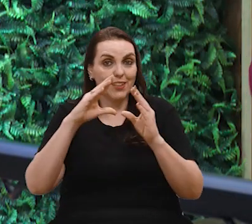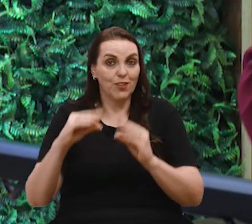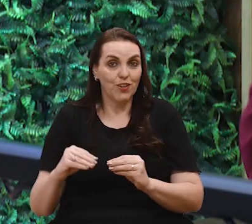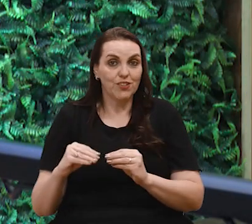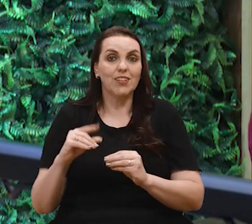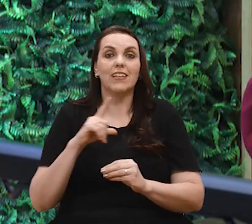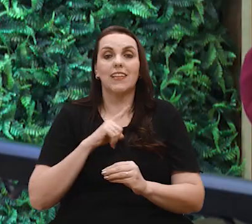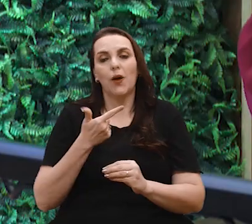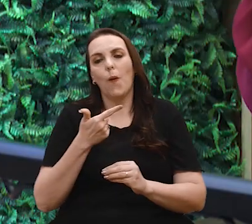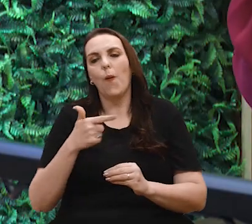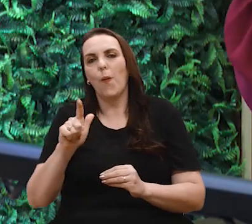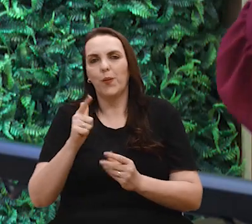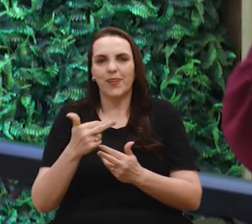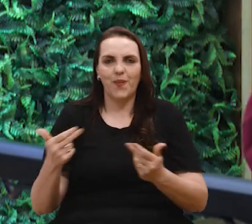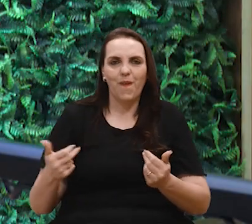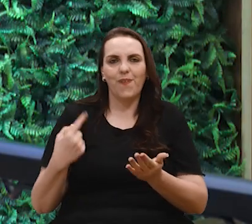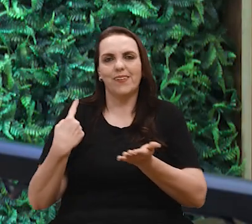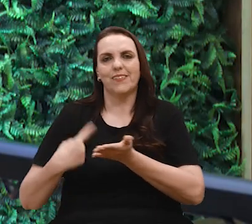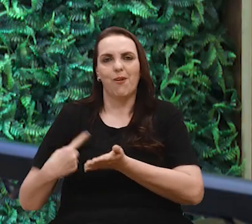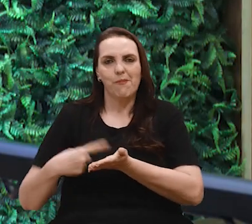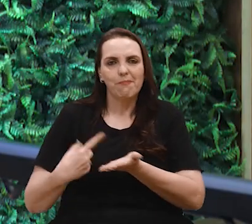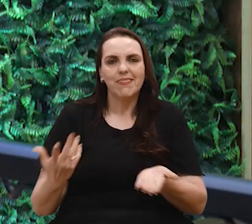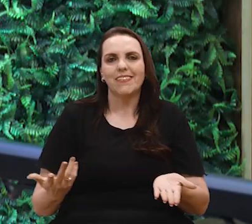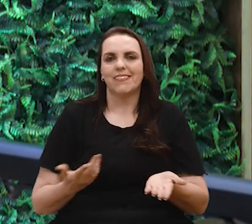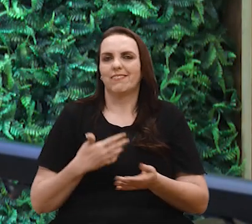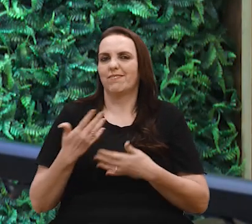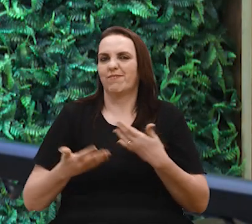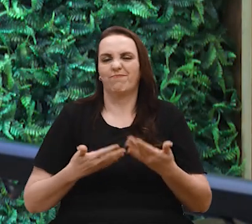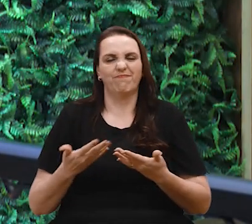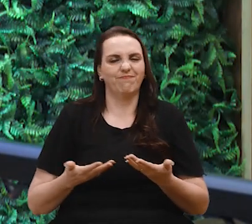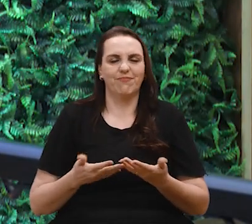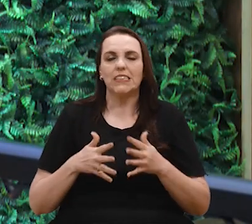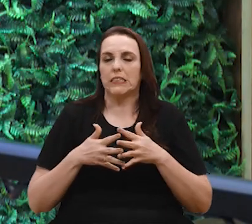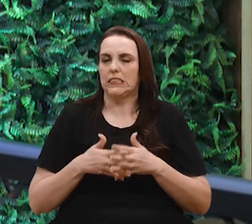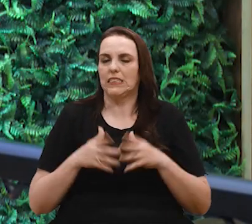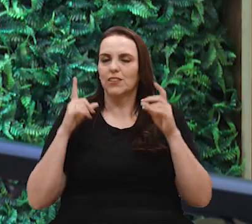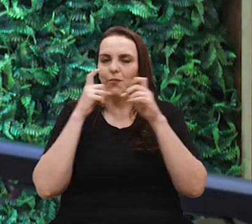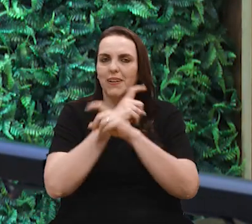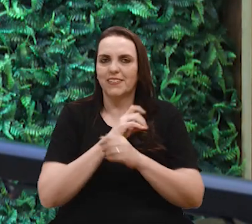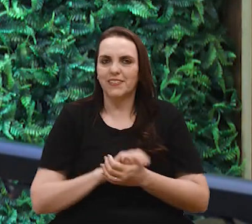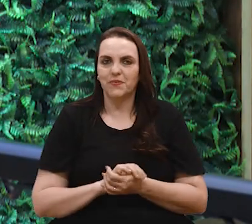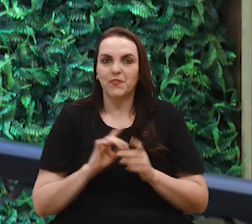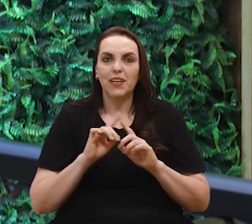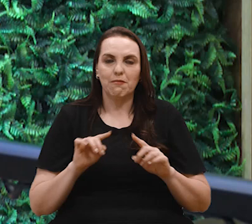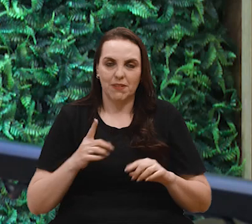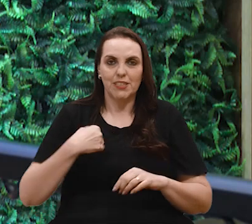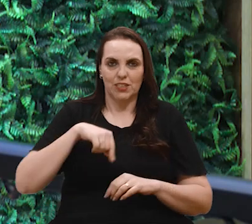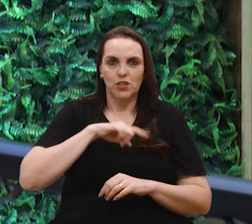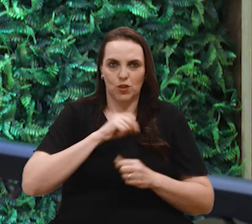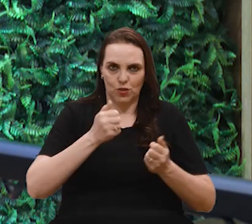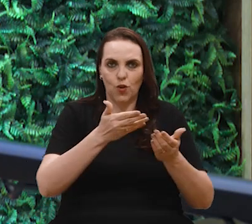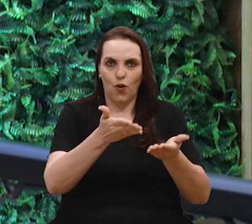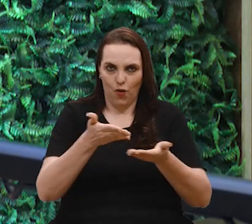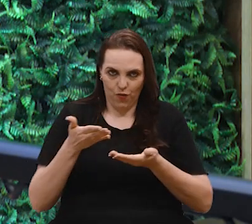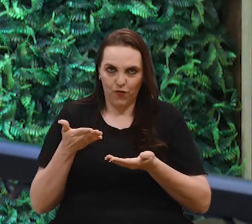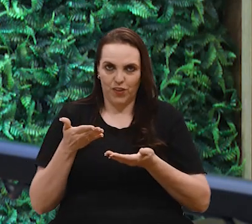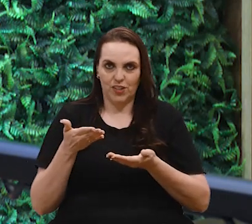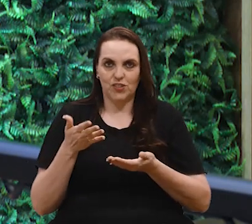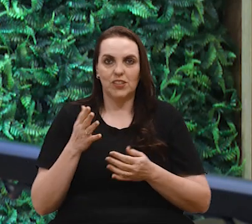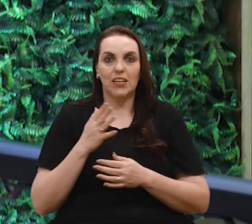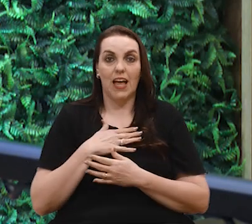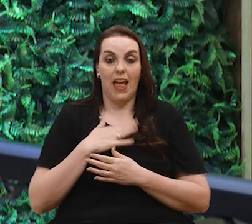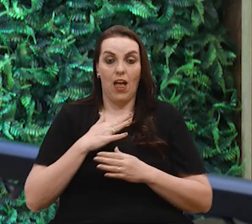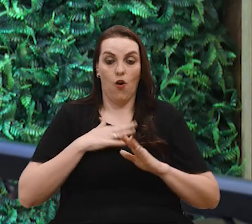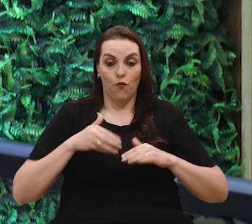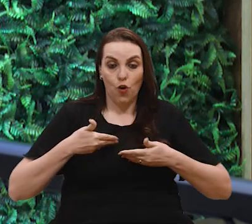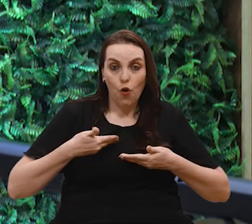noite, a gente sempre vai ter alguma outra agenda, algum outro compromisso, vai estender alguma coisa, então é um pouco complexo. Mas o nosso convite, eu